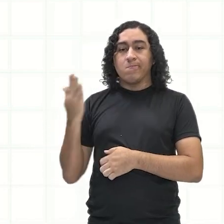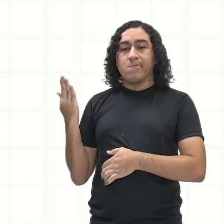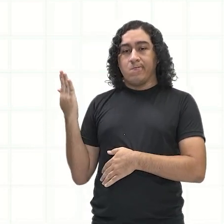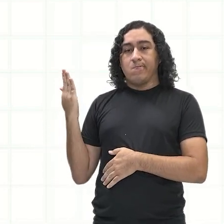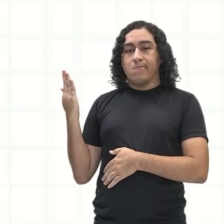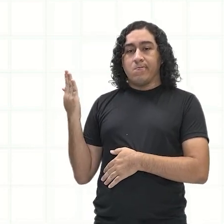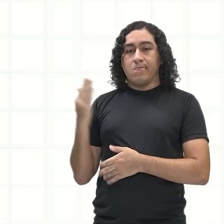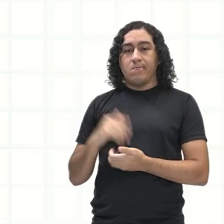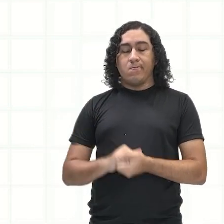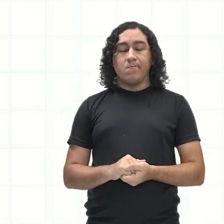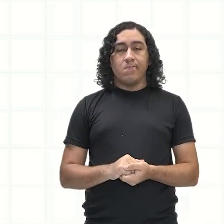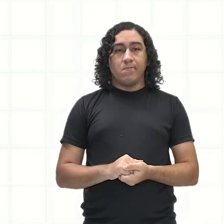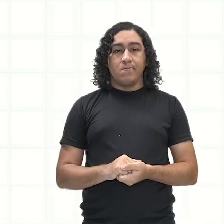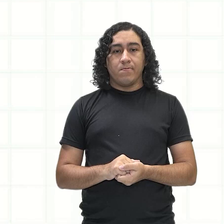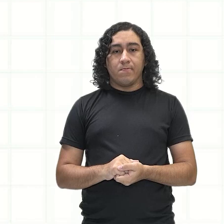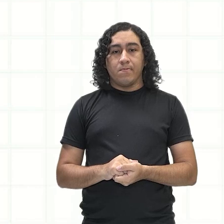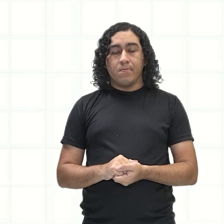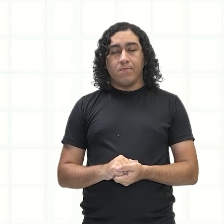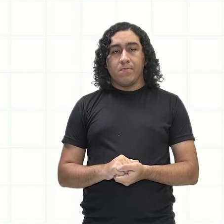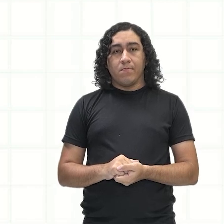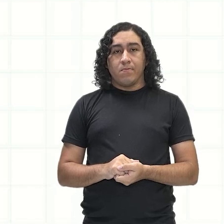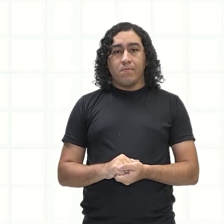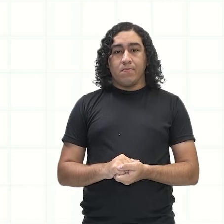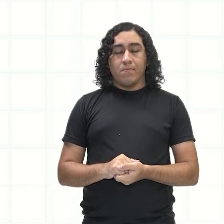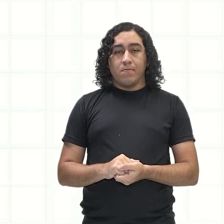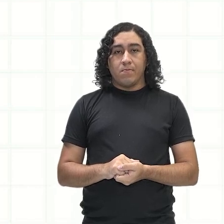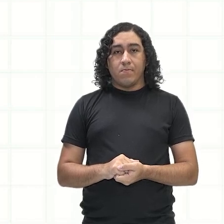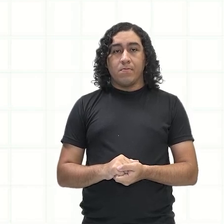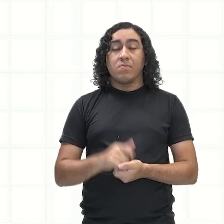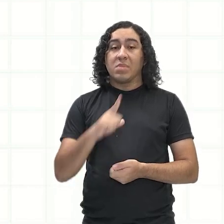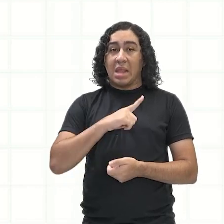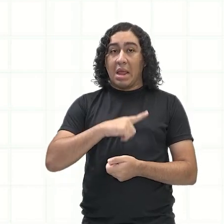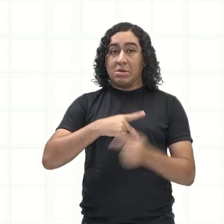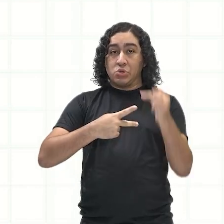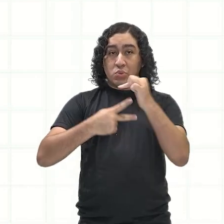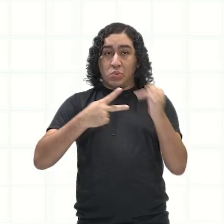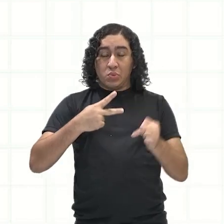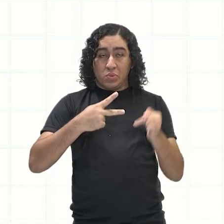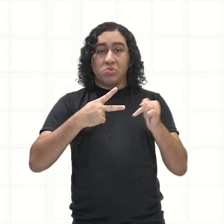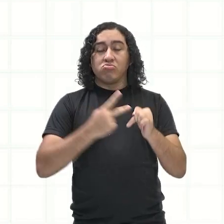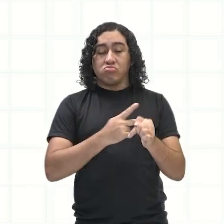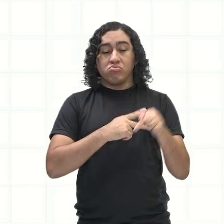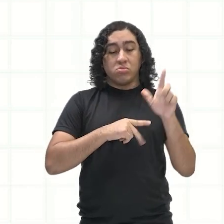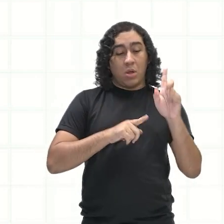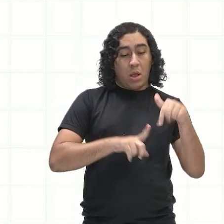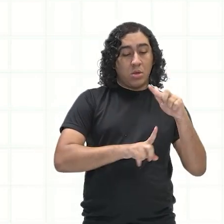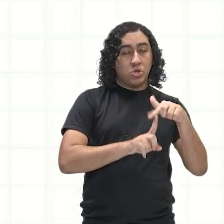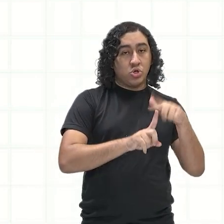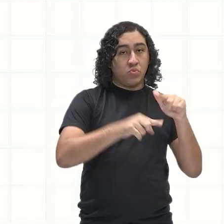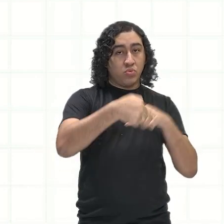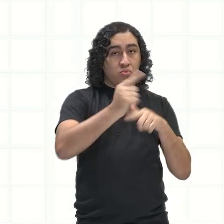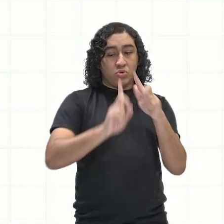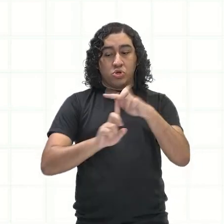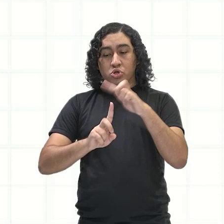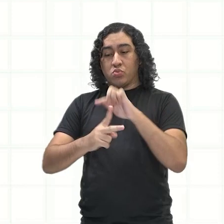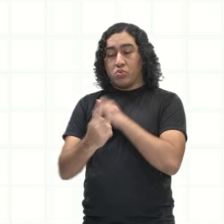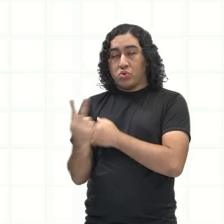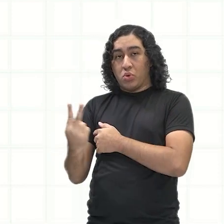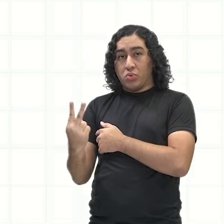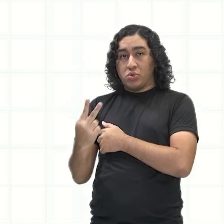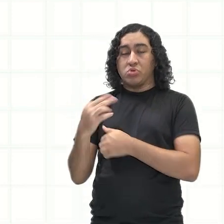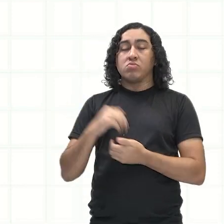no pênis, certo? Tanto nessas duas regiões aí que a gente está observando. Então a gente tem aqui a herpes e nós temos dois tipos,